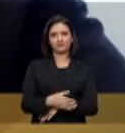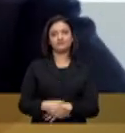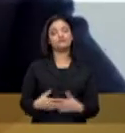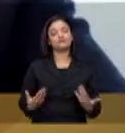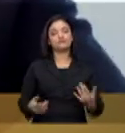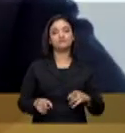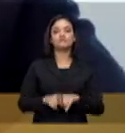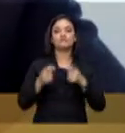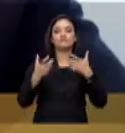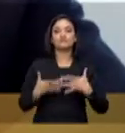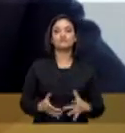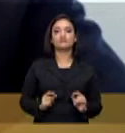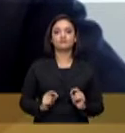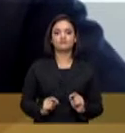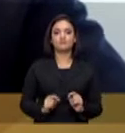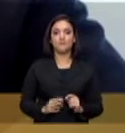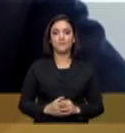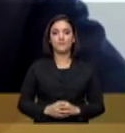esclarecimentos, já